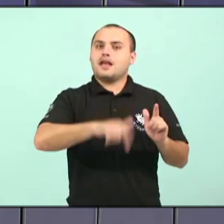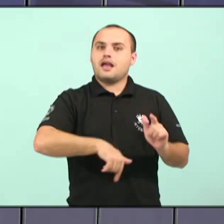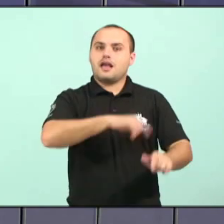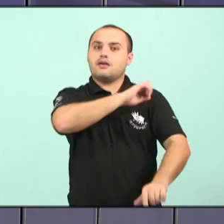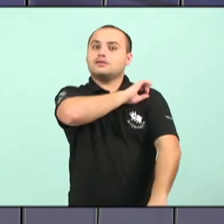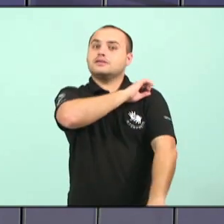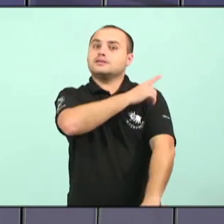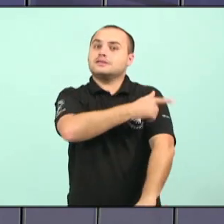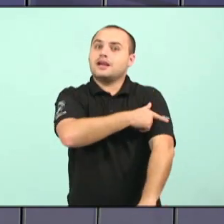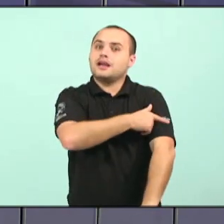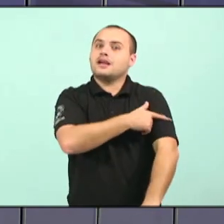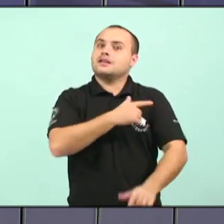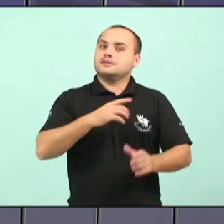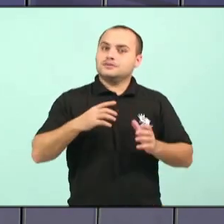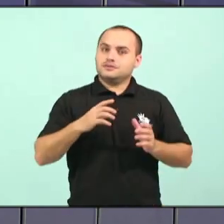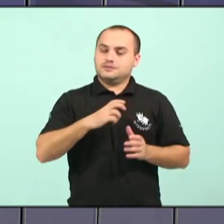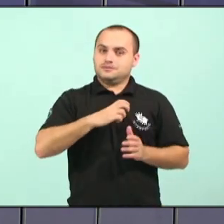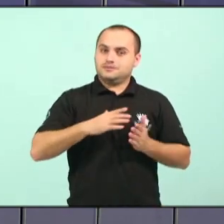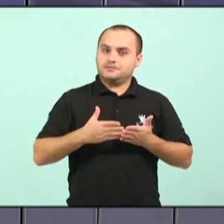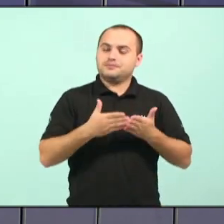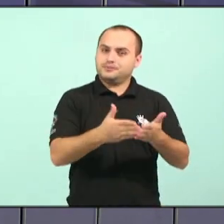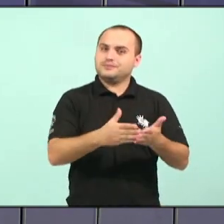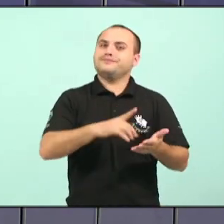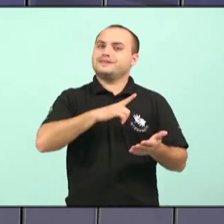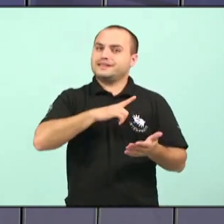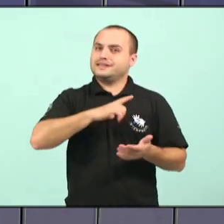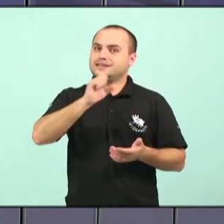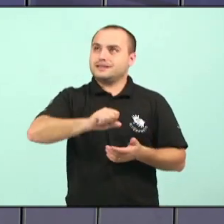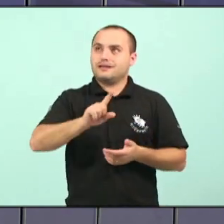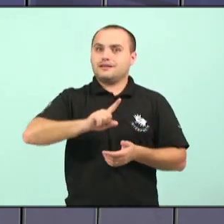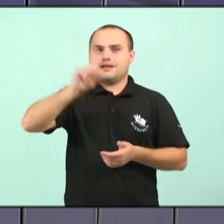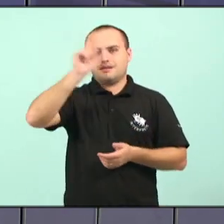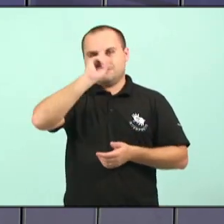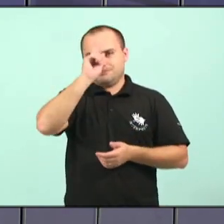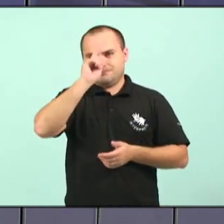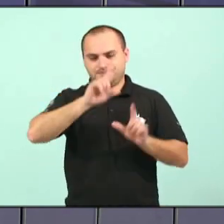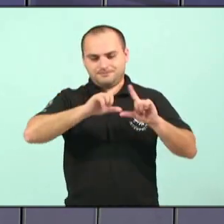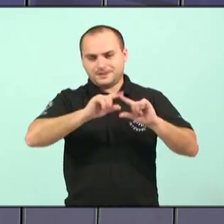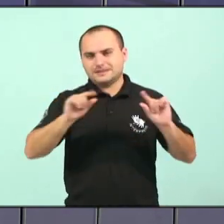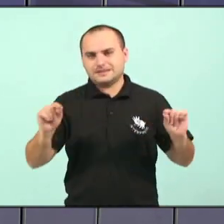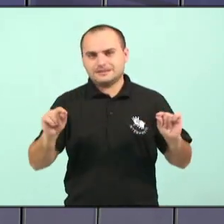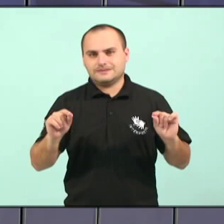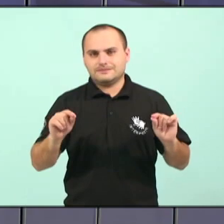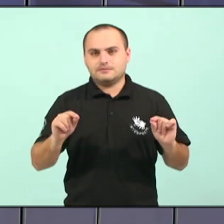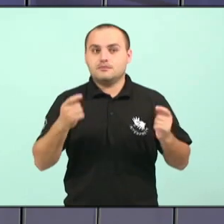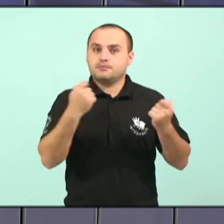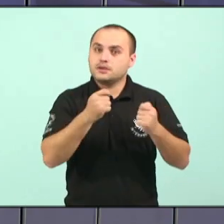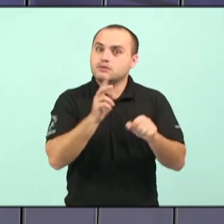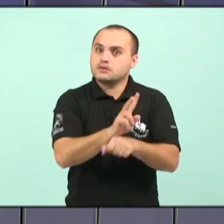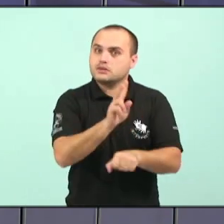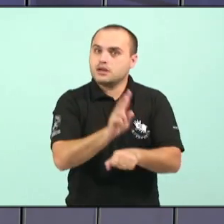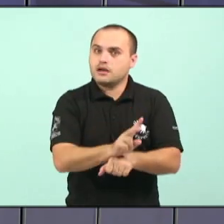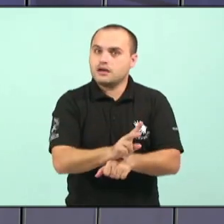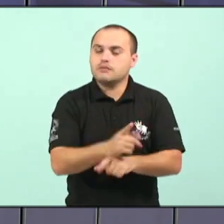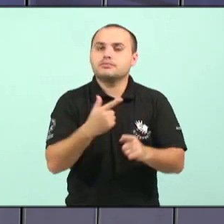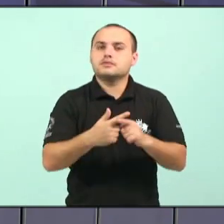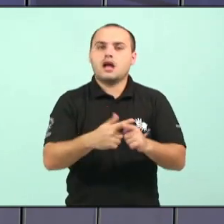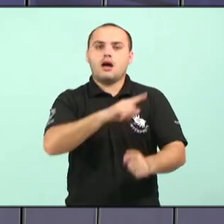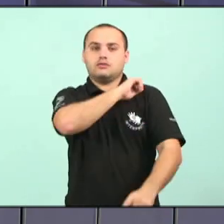autoridade portuária. Existe sim um movimento lá em Brasília, por isso que nós precisamos cuidar. E quando se fala em privatizar a autoridade